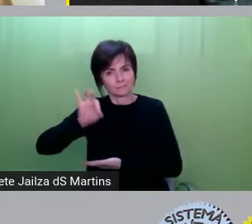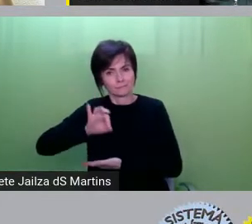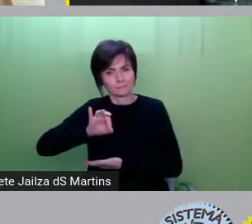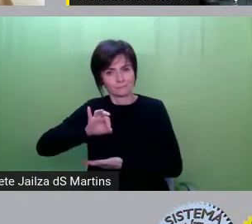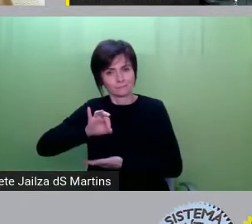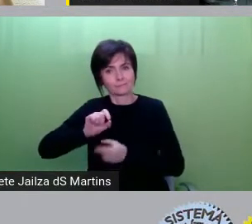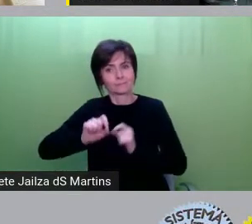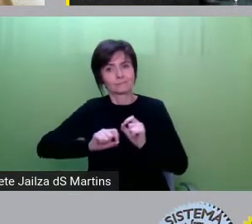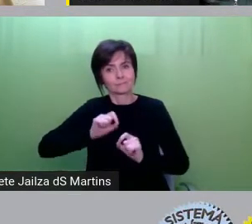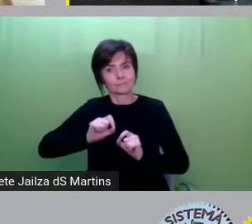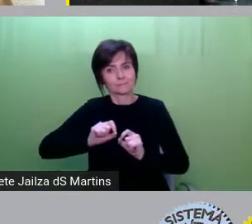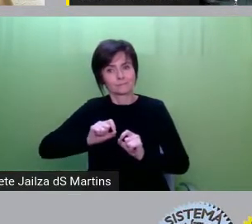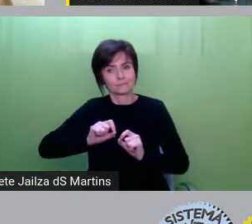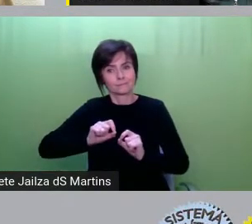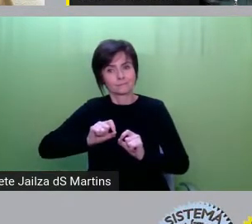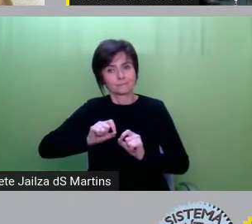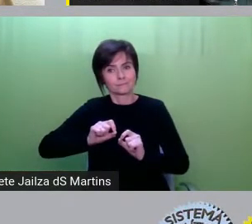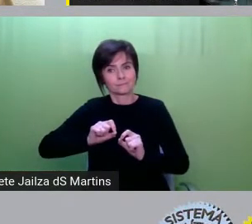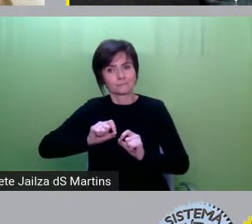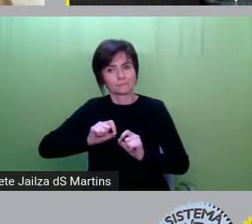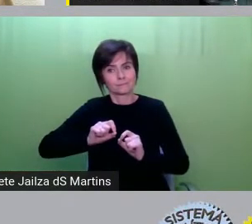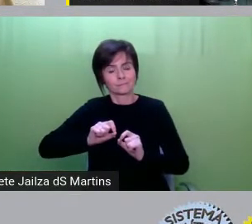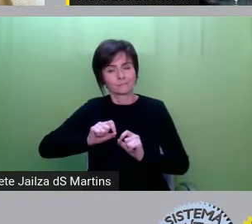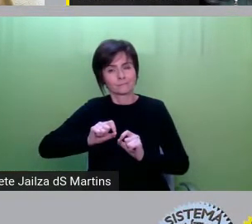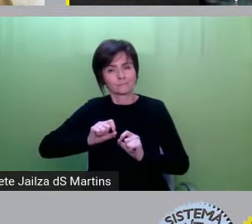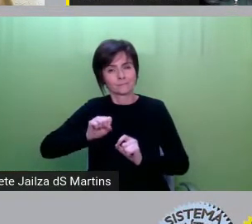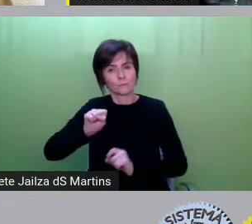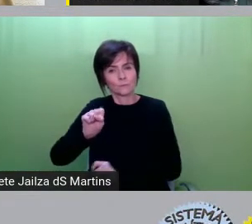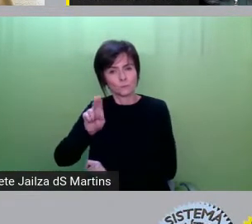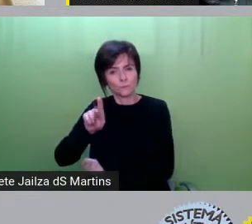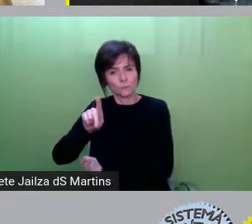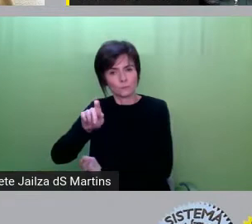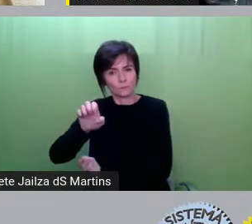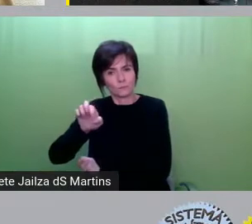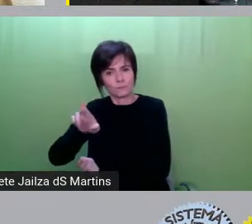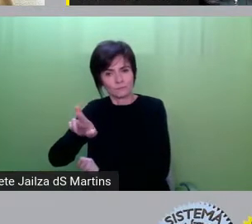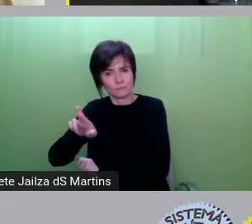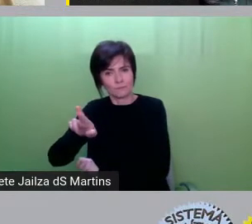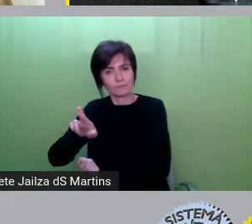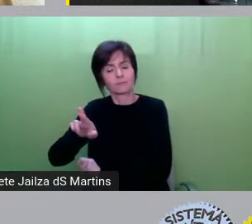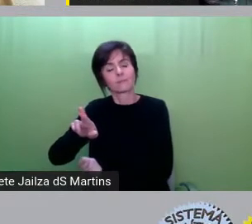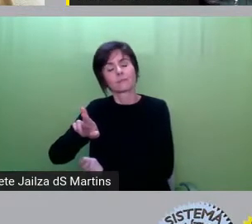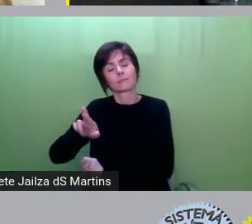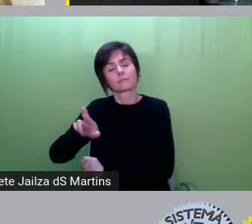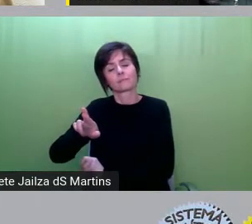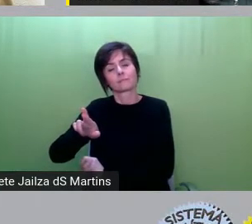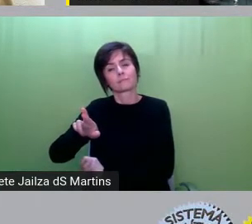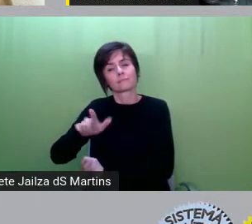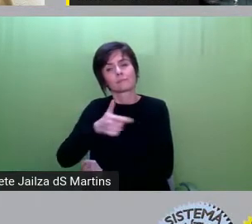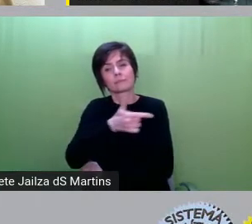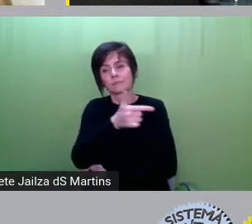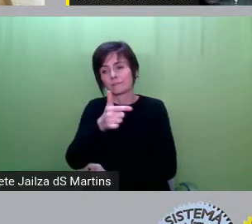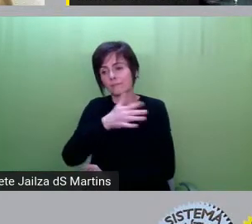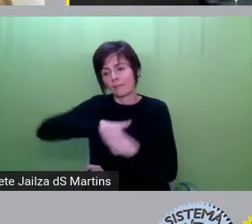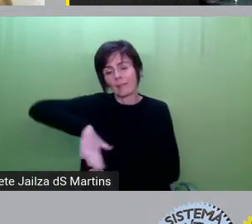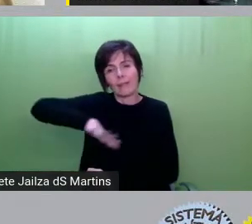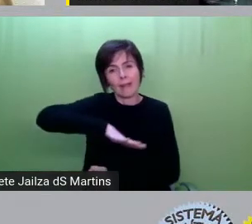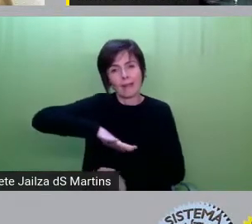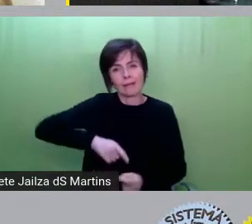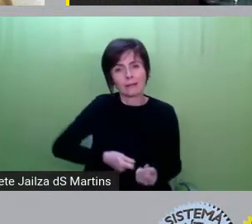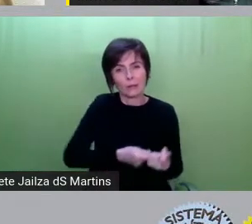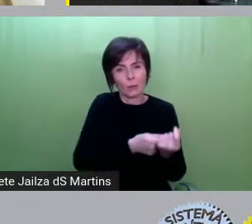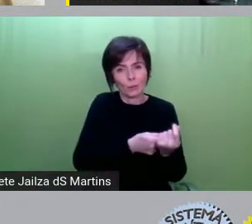E aí, o superávit primário, para quem não é economista, é o seguinte: o governo arrecada